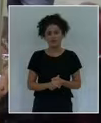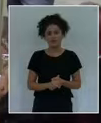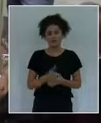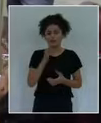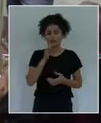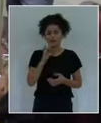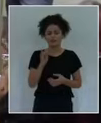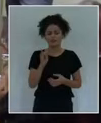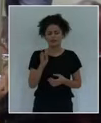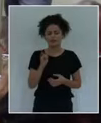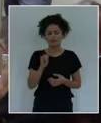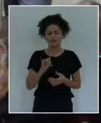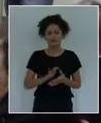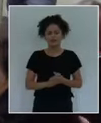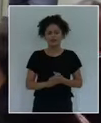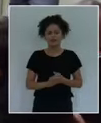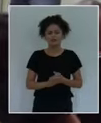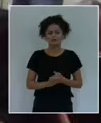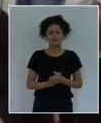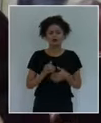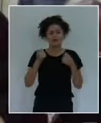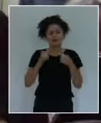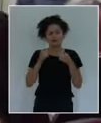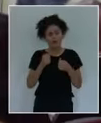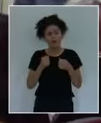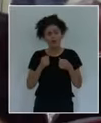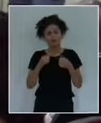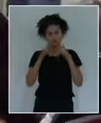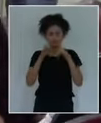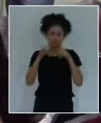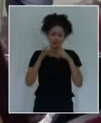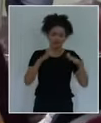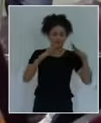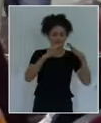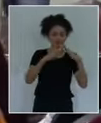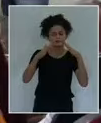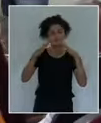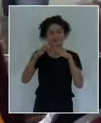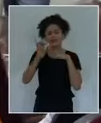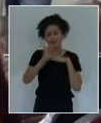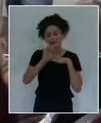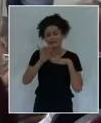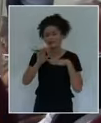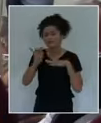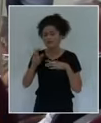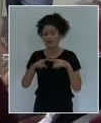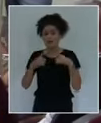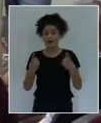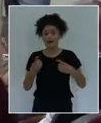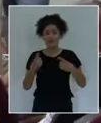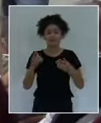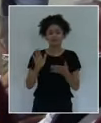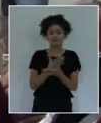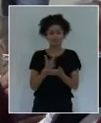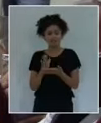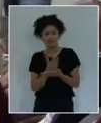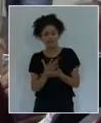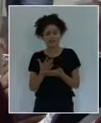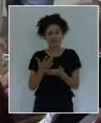Se teria, mesmo avisando de casa em casa, para salvar a responsabilidade, mas uma sirene,